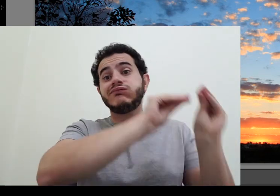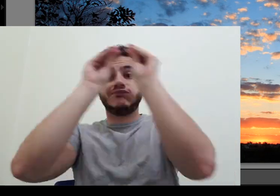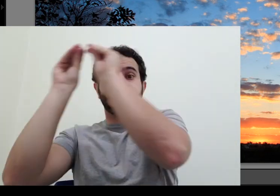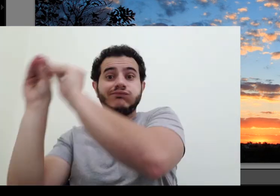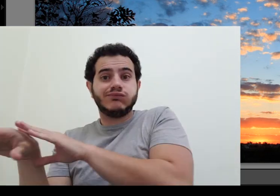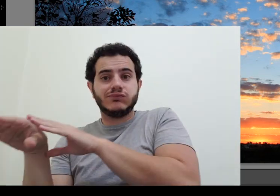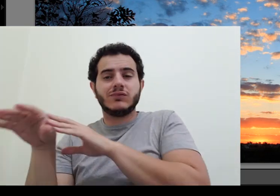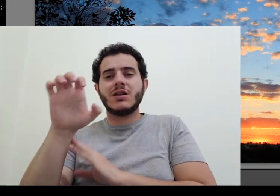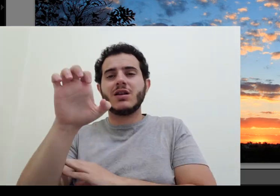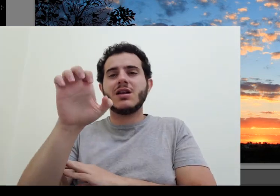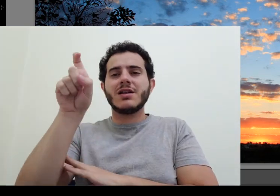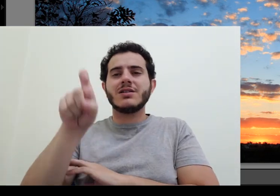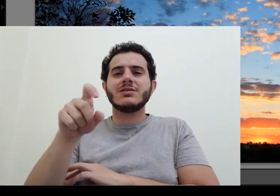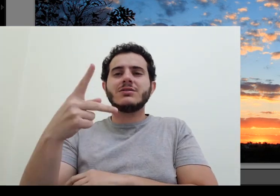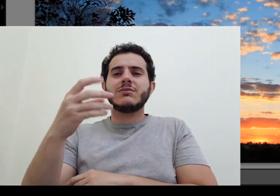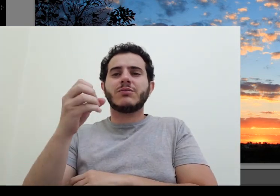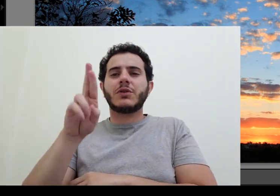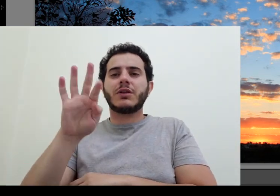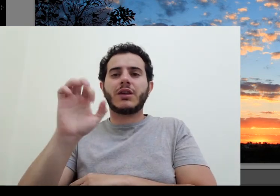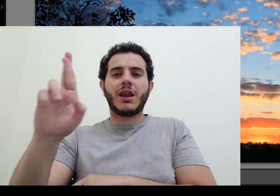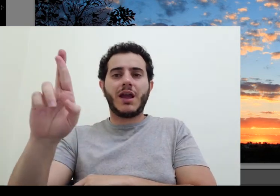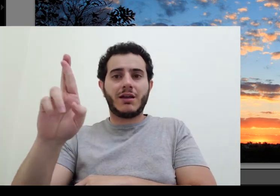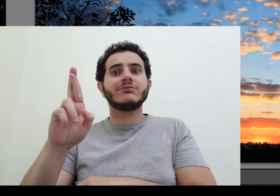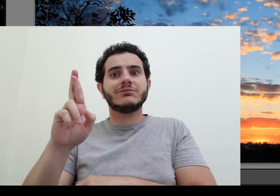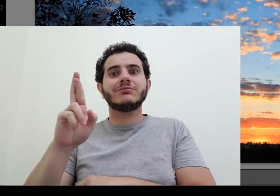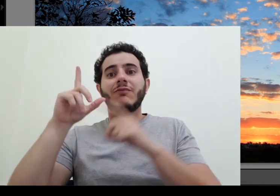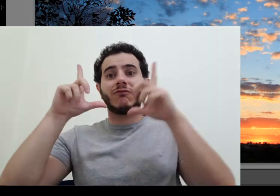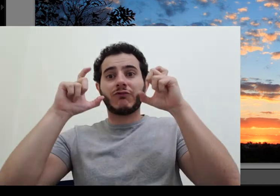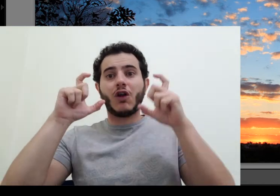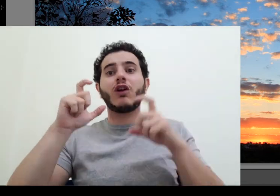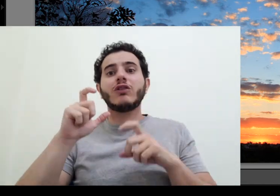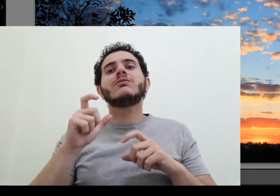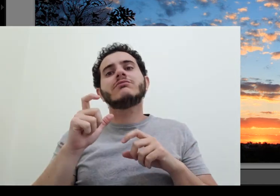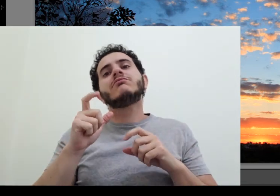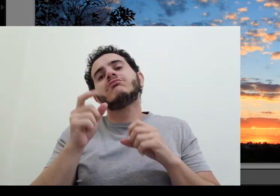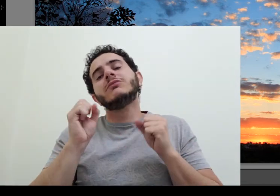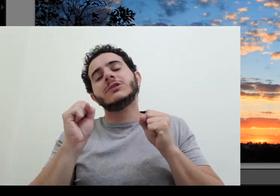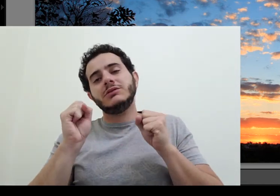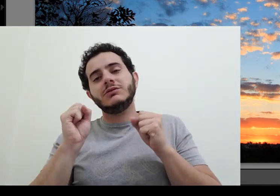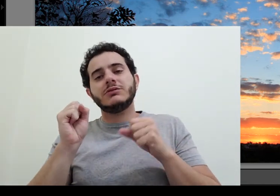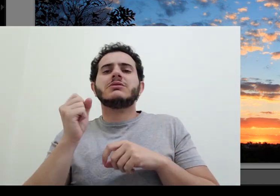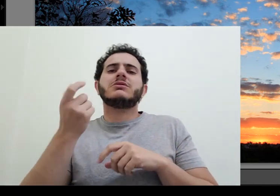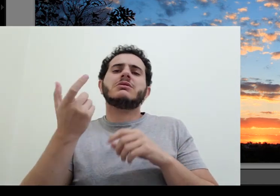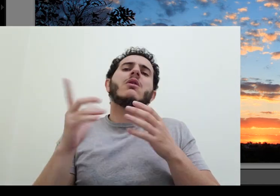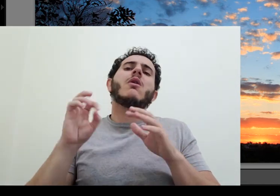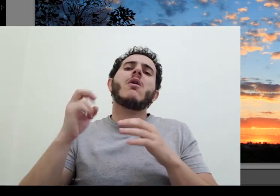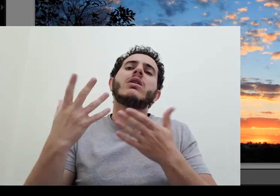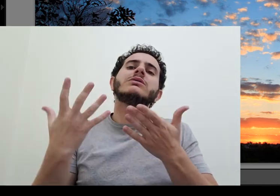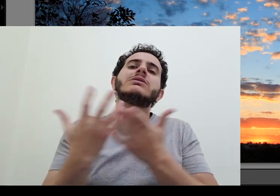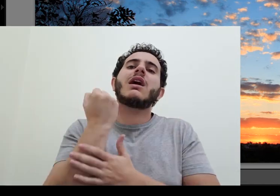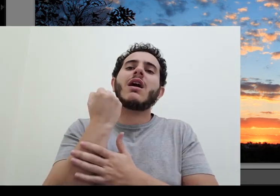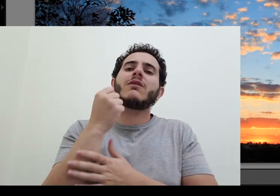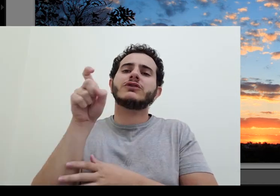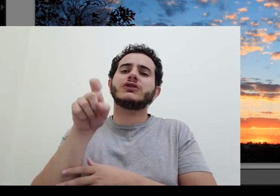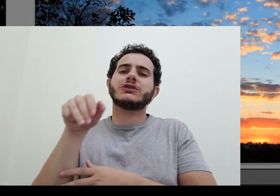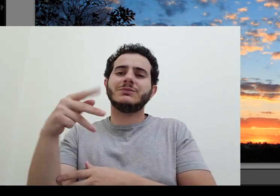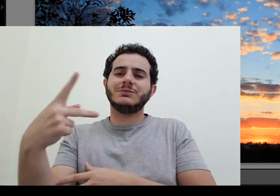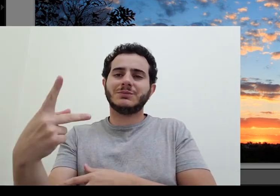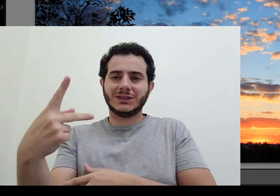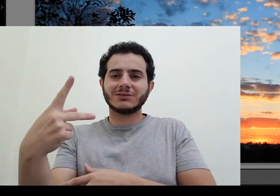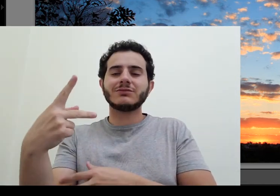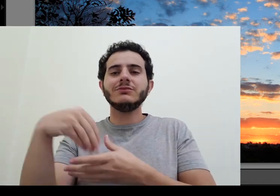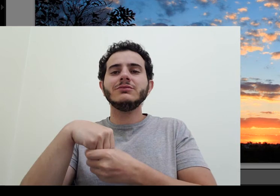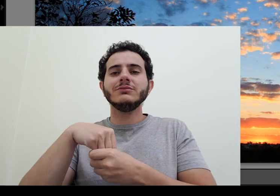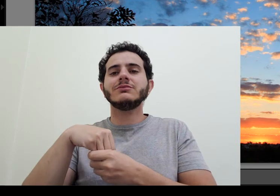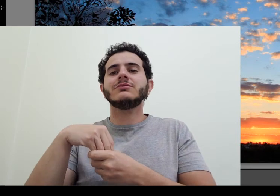essas configurações é você exportar um JPEG, um TIFF, um PSD, enfim, exportar uma